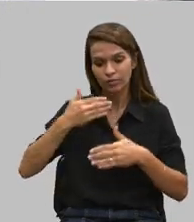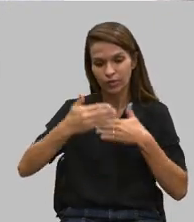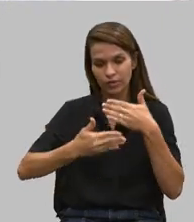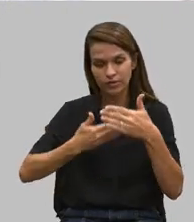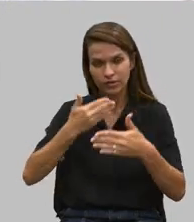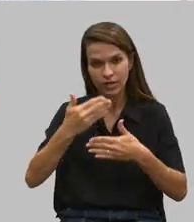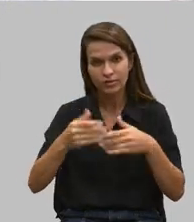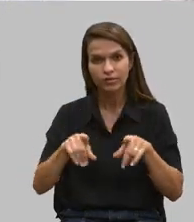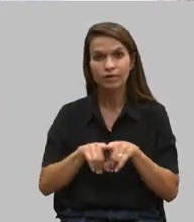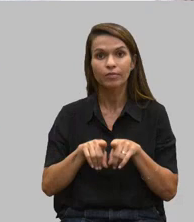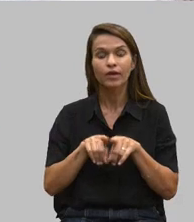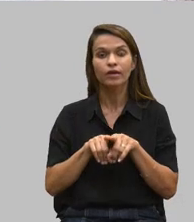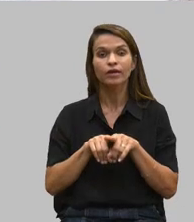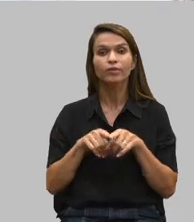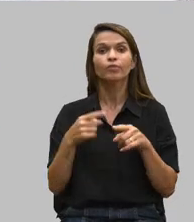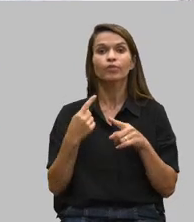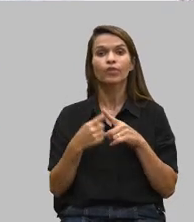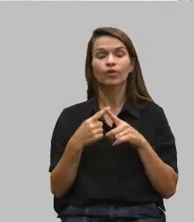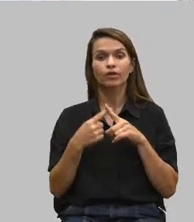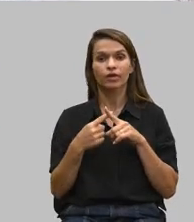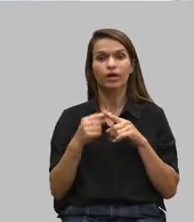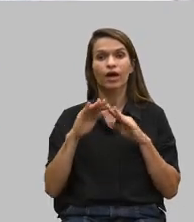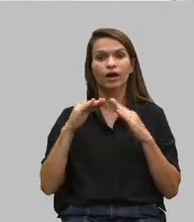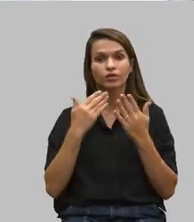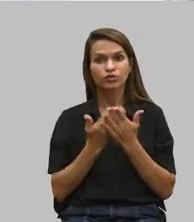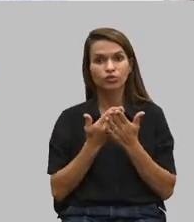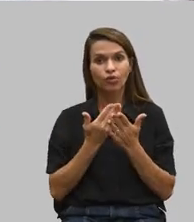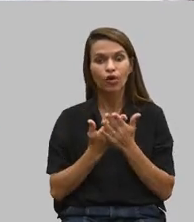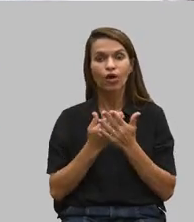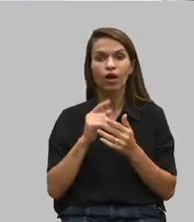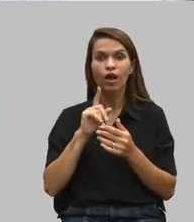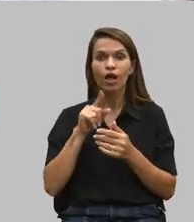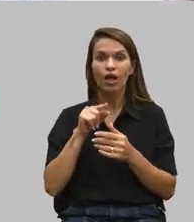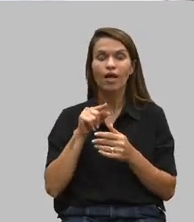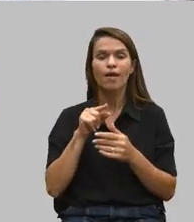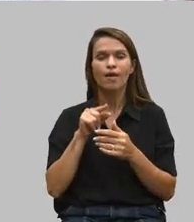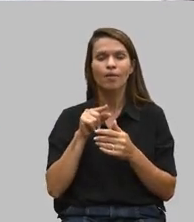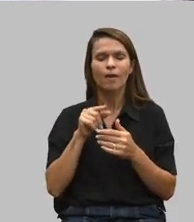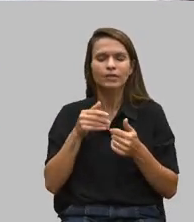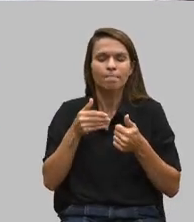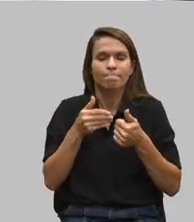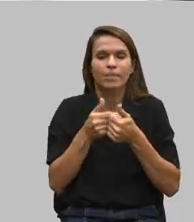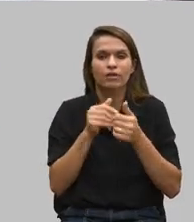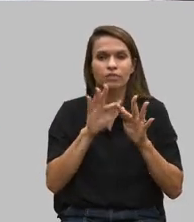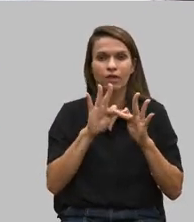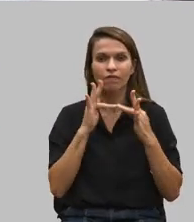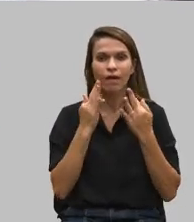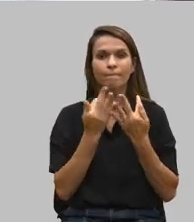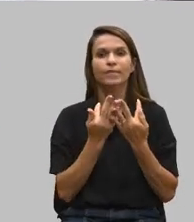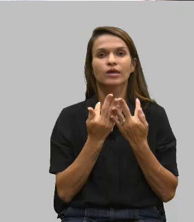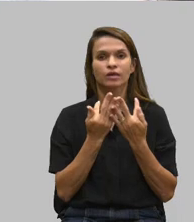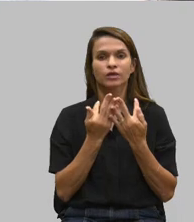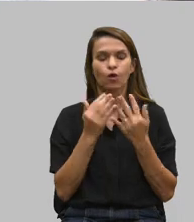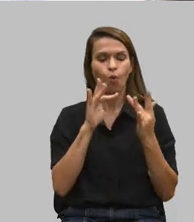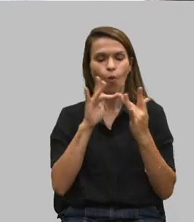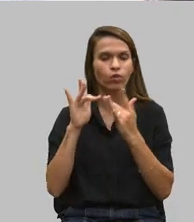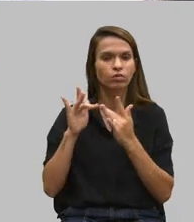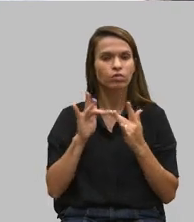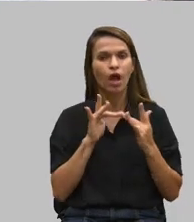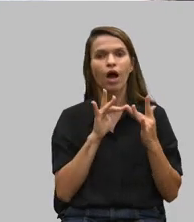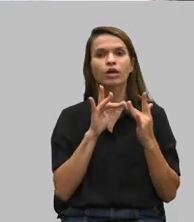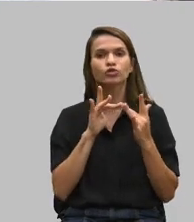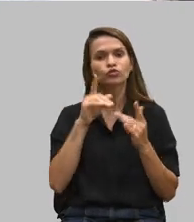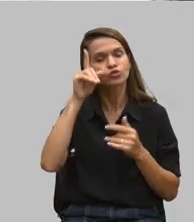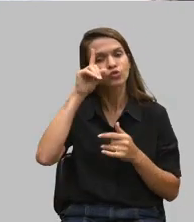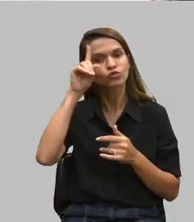por que a escola é o instrumento mais próximo da família e que tem contato rotineiramente com os nossos